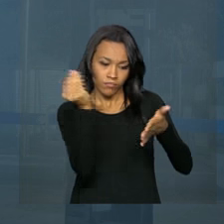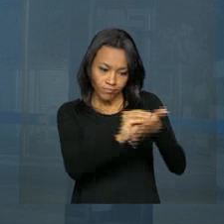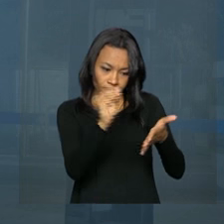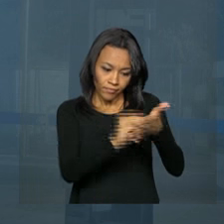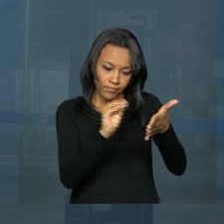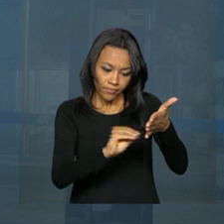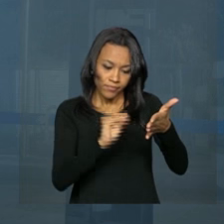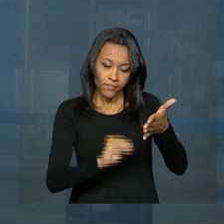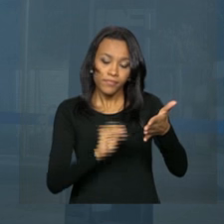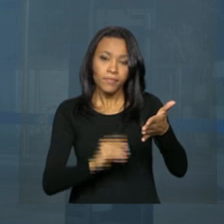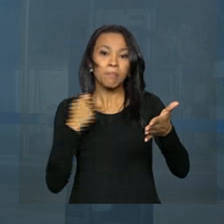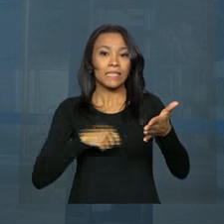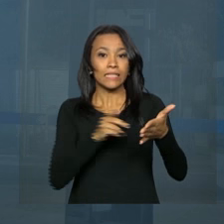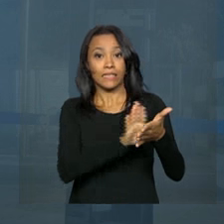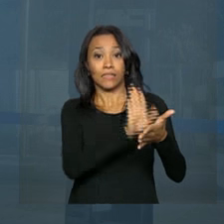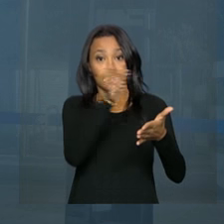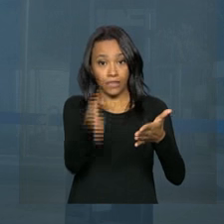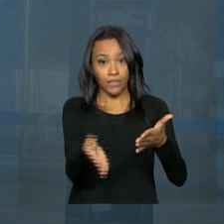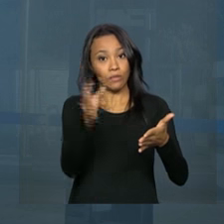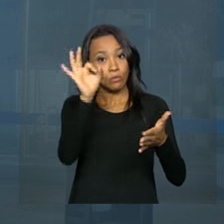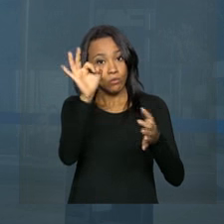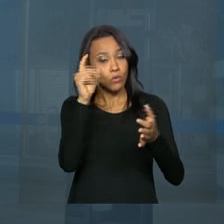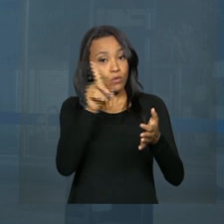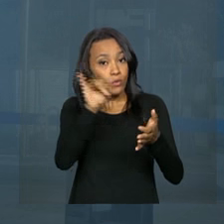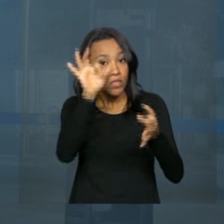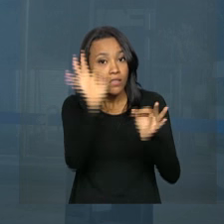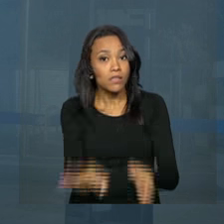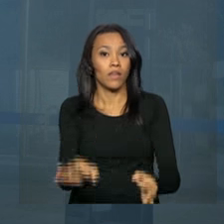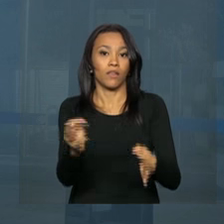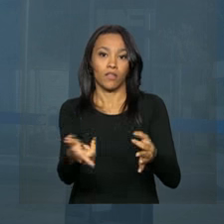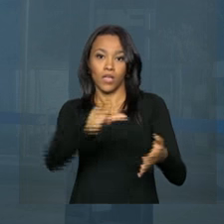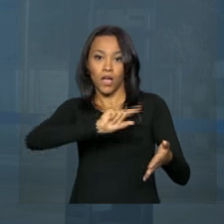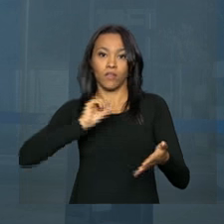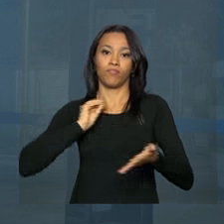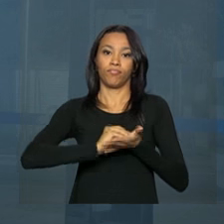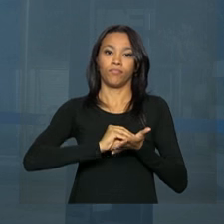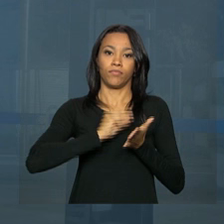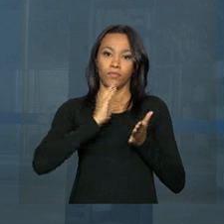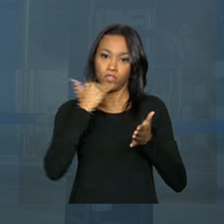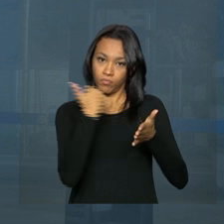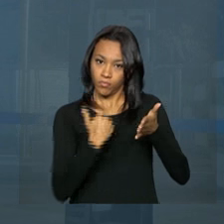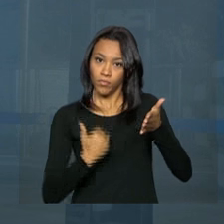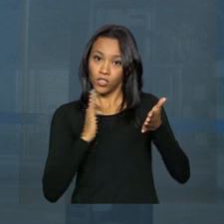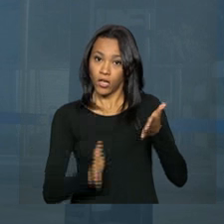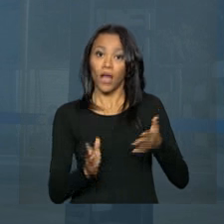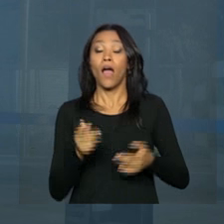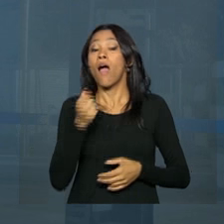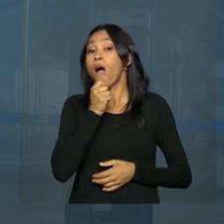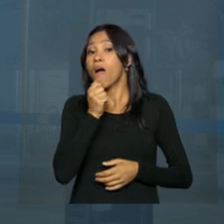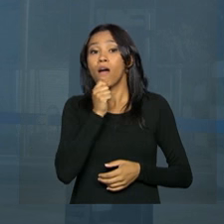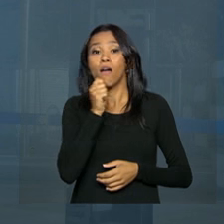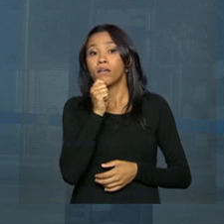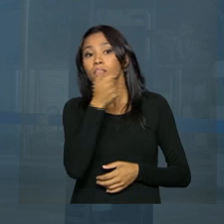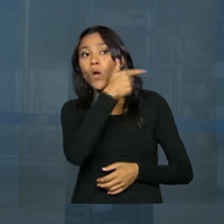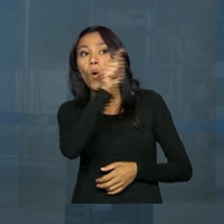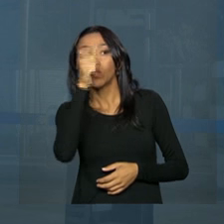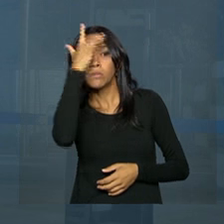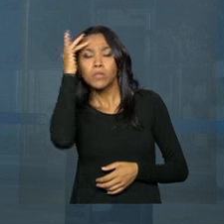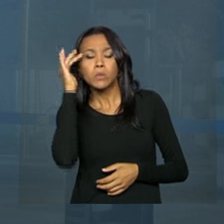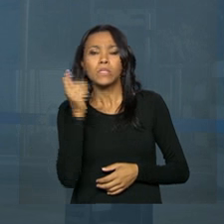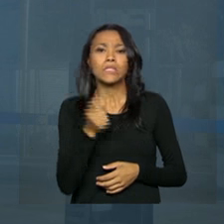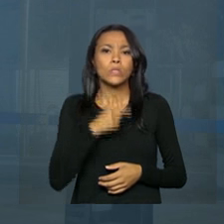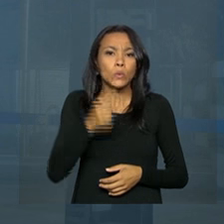horário marcado na agência Onde está o atendimento ele quanto aqueles que ainda T alguma